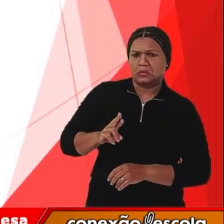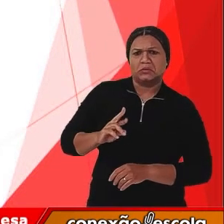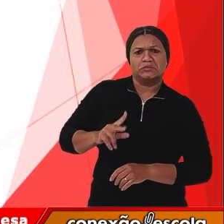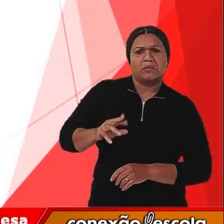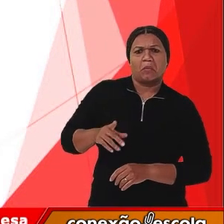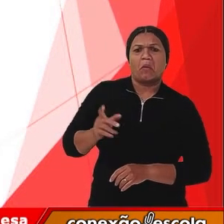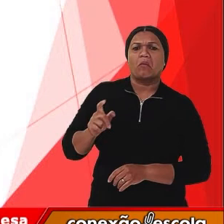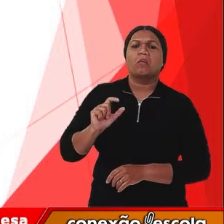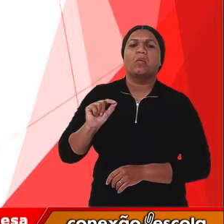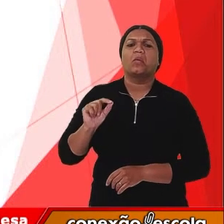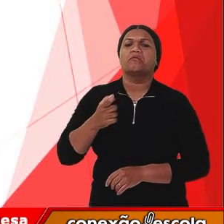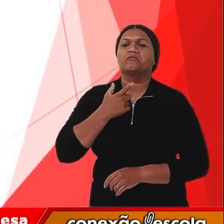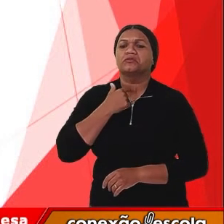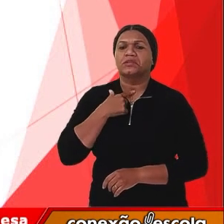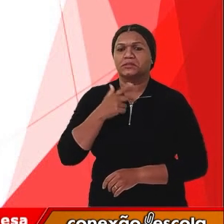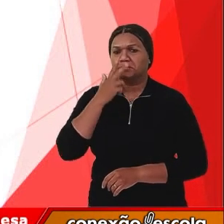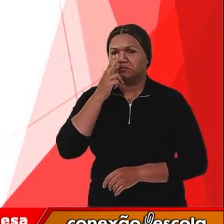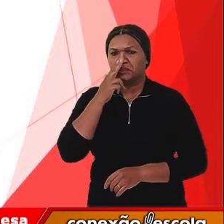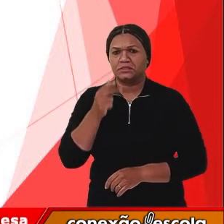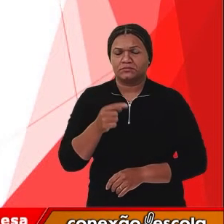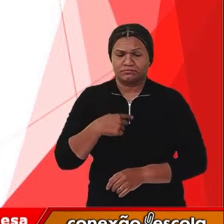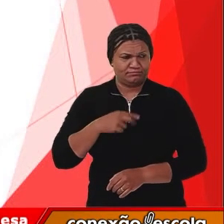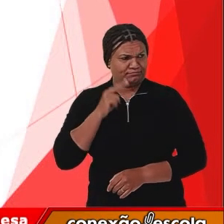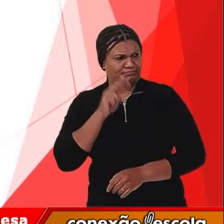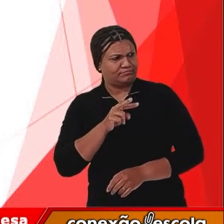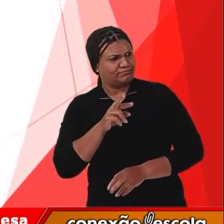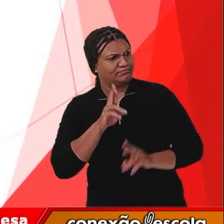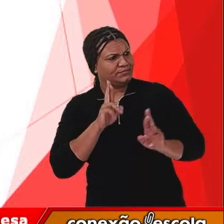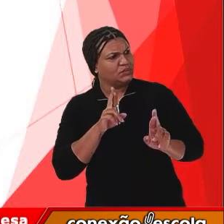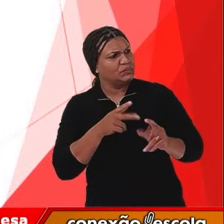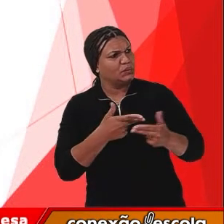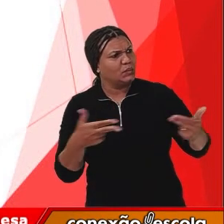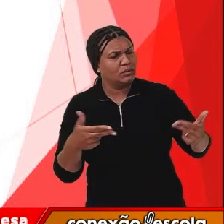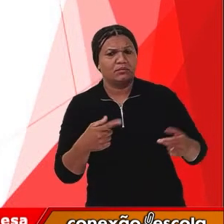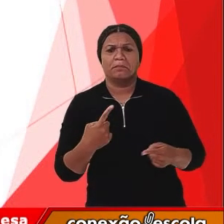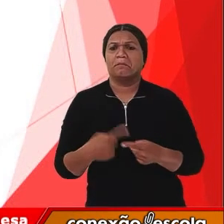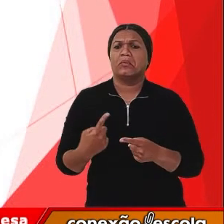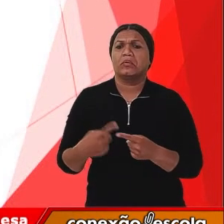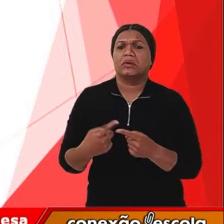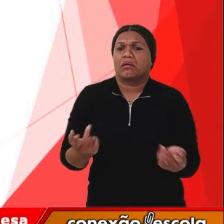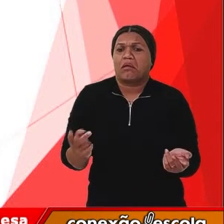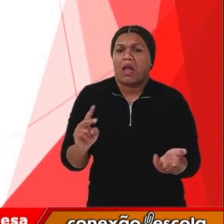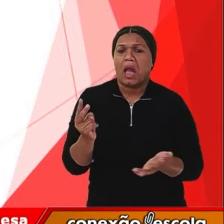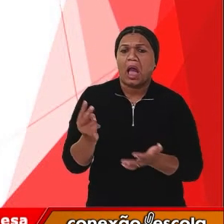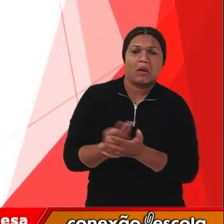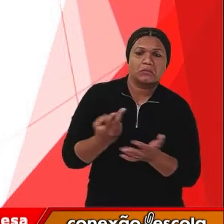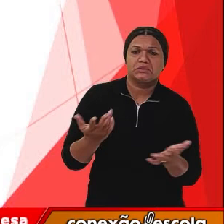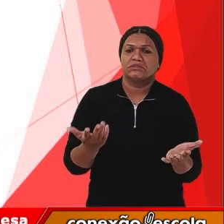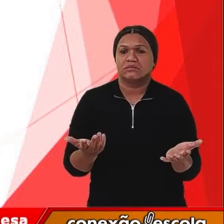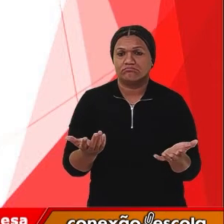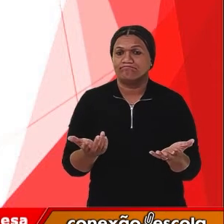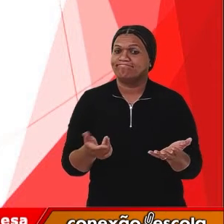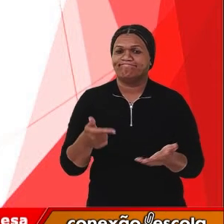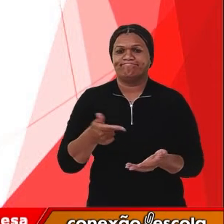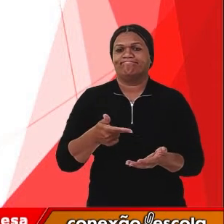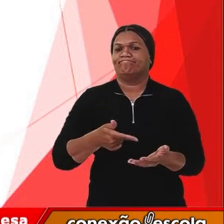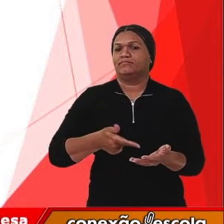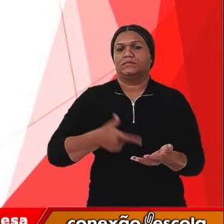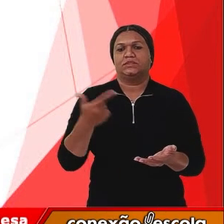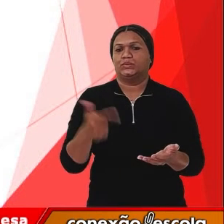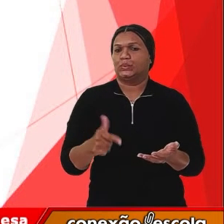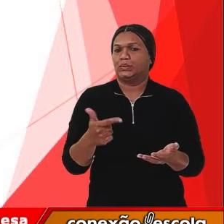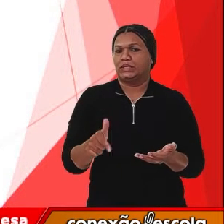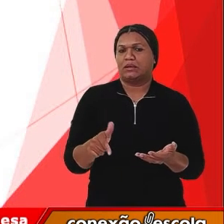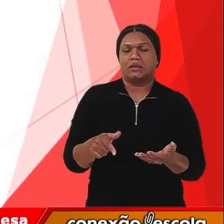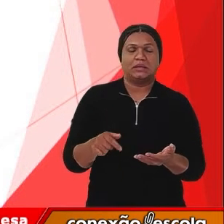ou seja houve uma quebra de expectativa Por que houve essa quebra de expectativa isso não está